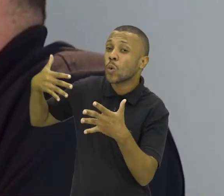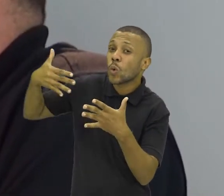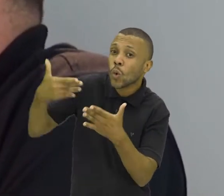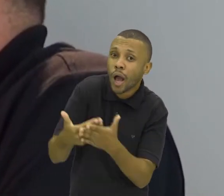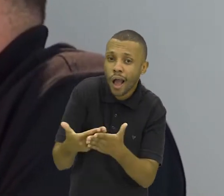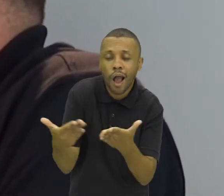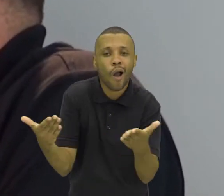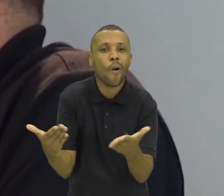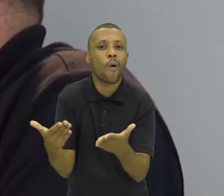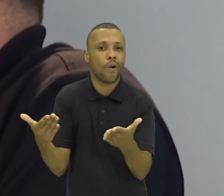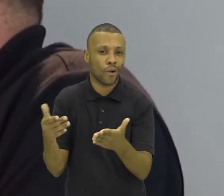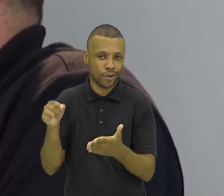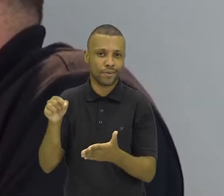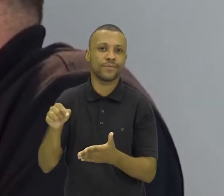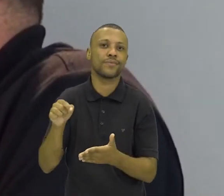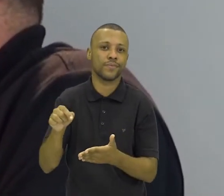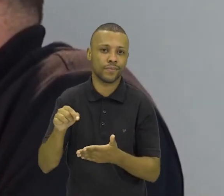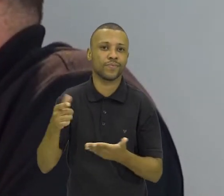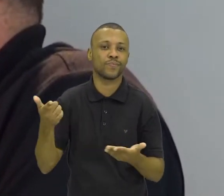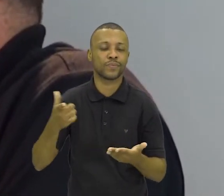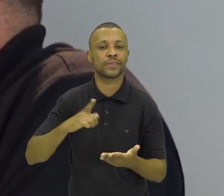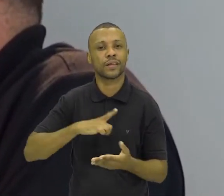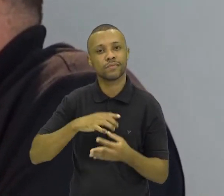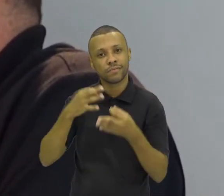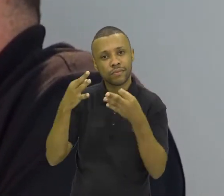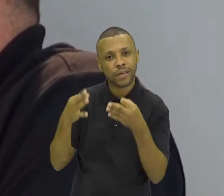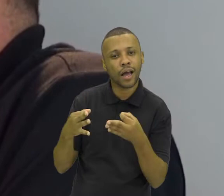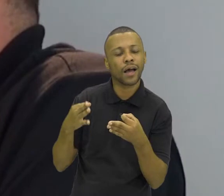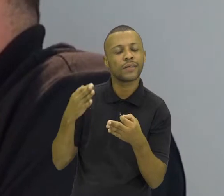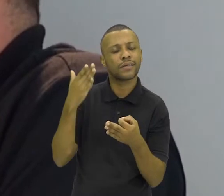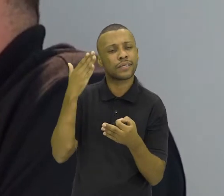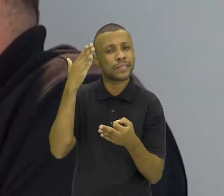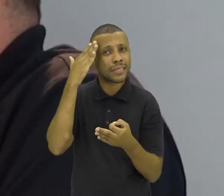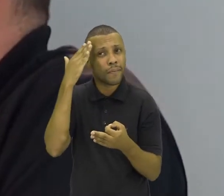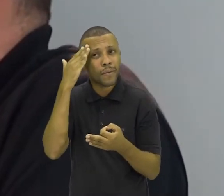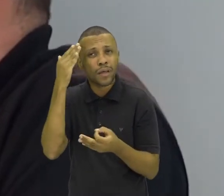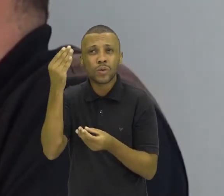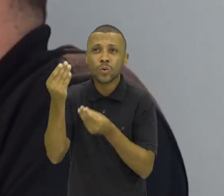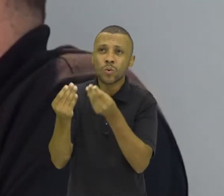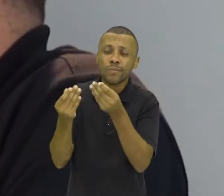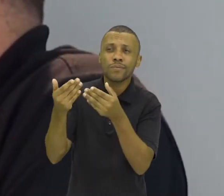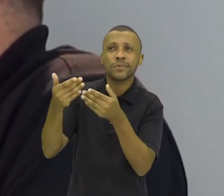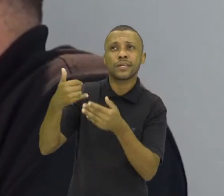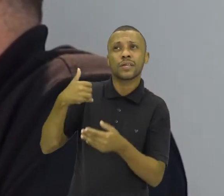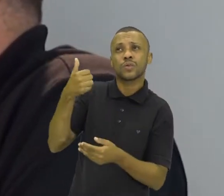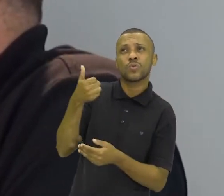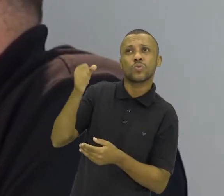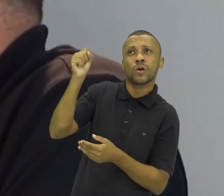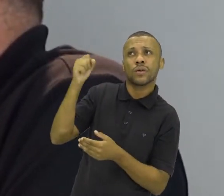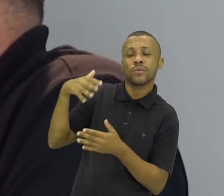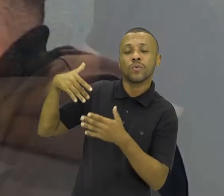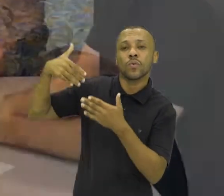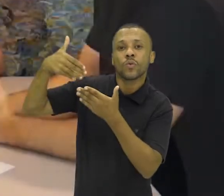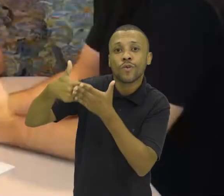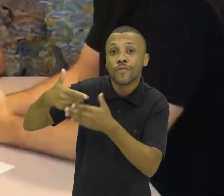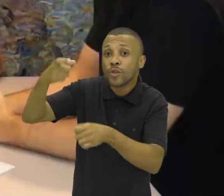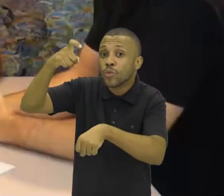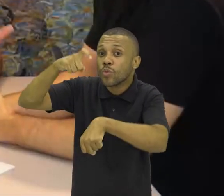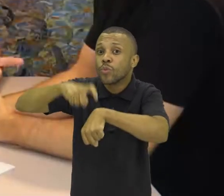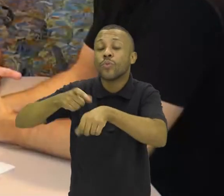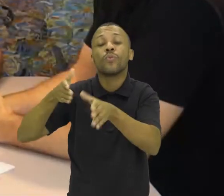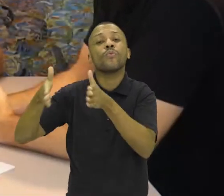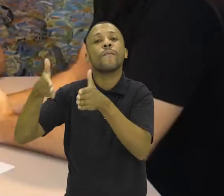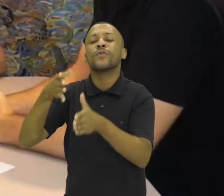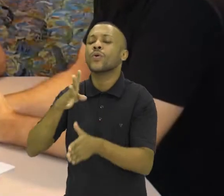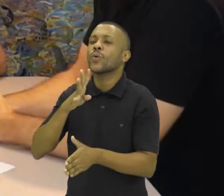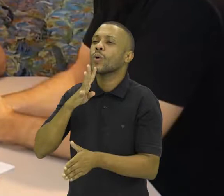eu e você, né? Pois é. Eu já era velho, né? Já tenho 24 Já. anos na cadeira, saí de casa com 8 anos. Foi na mesma ali, época que eu acidente. conheci você, na mesma